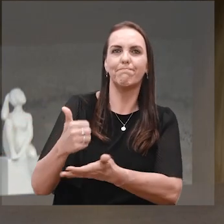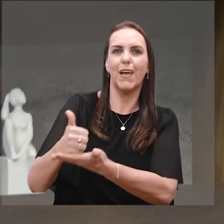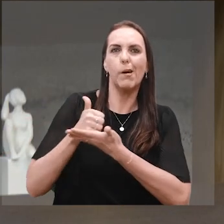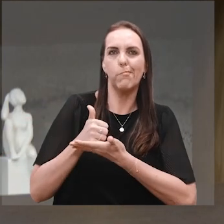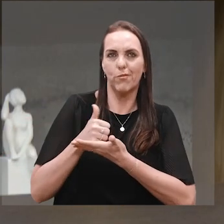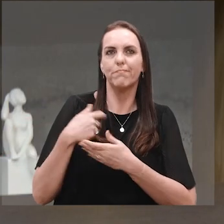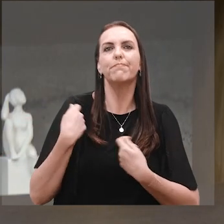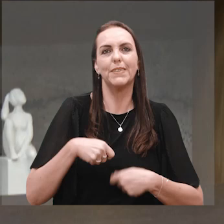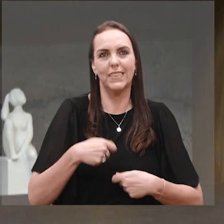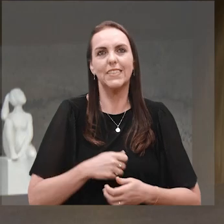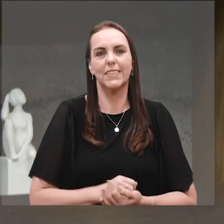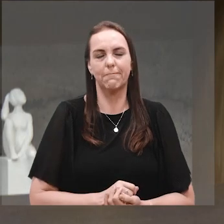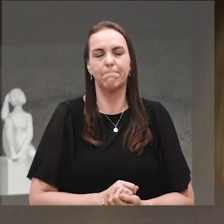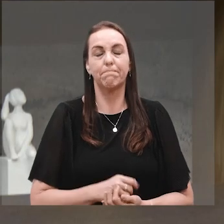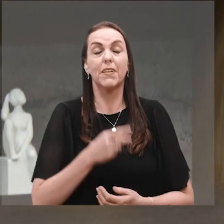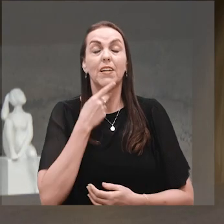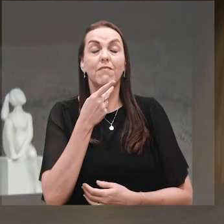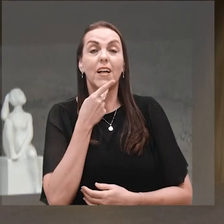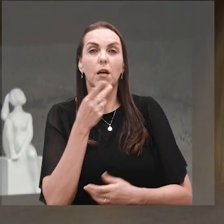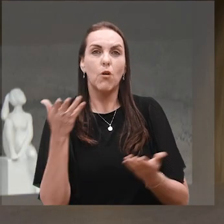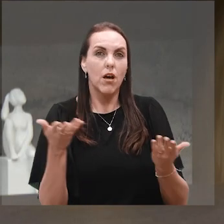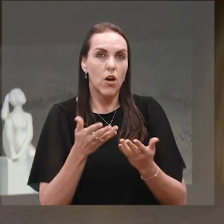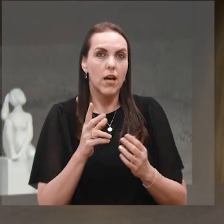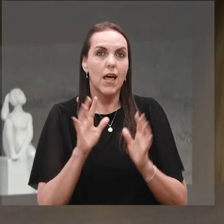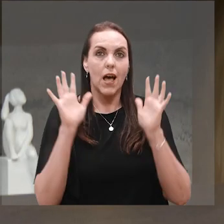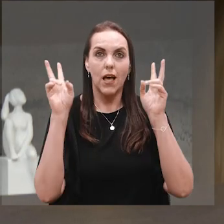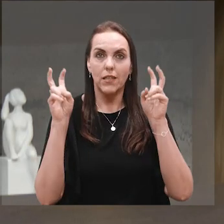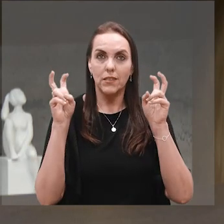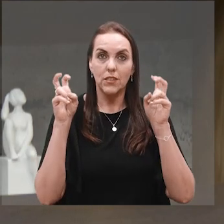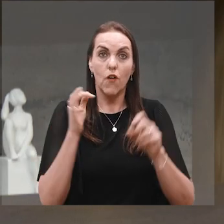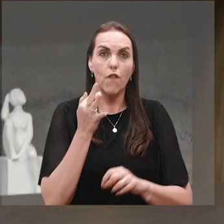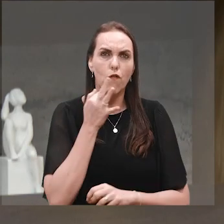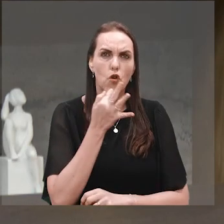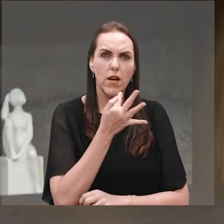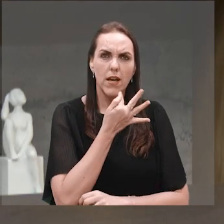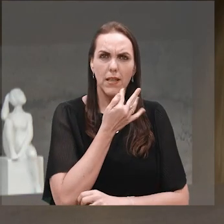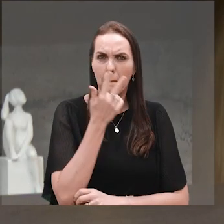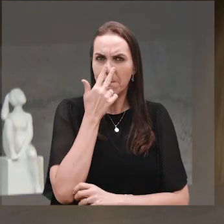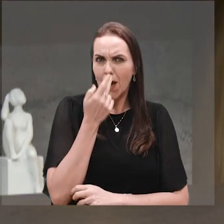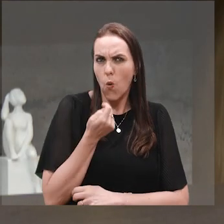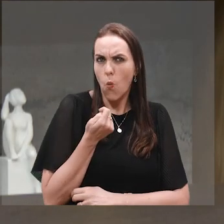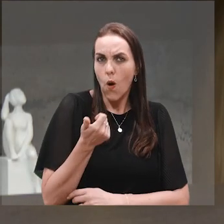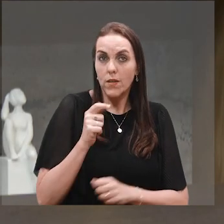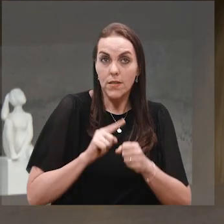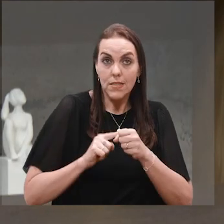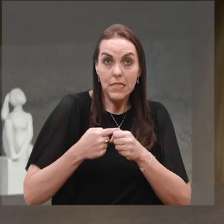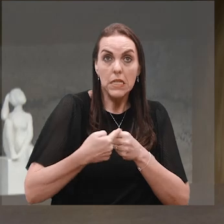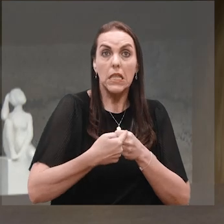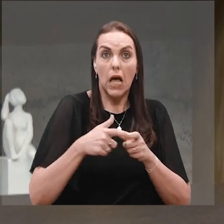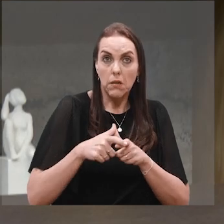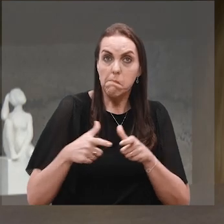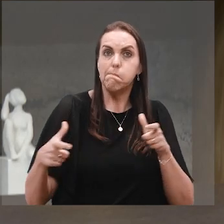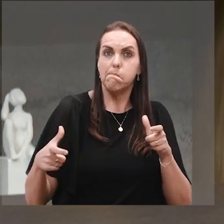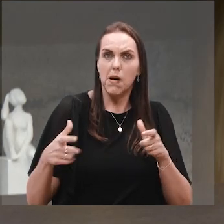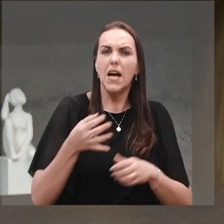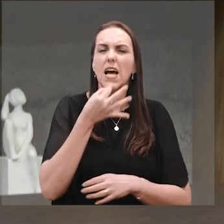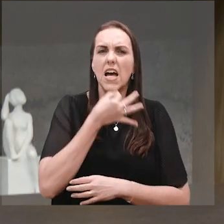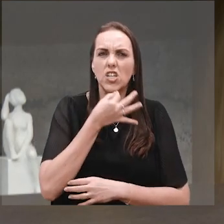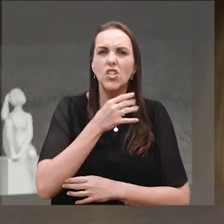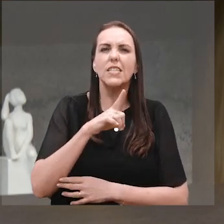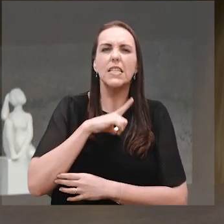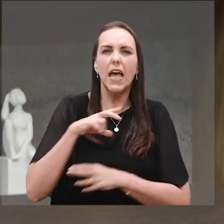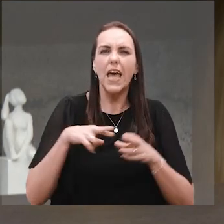estamos falando, a propósito disso, de Forqueta, que é quase uma cidade à parte em Caxias do Sul. Caxias tem